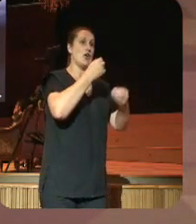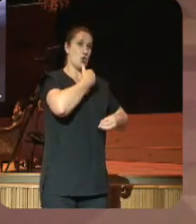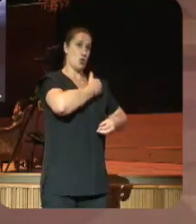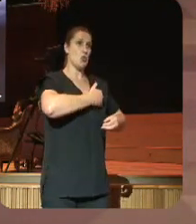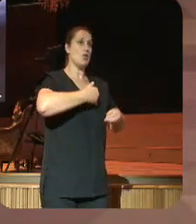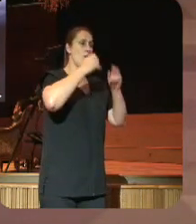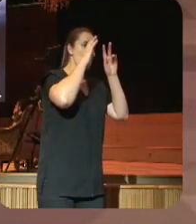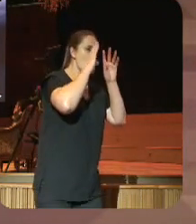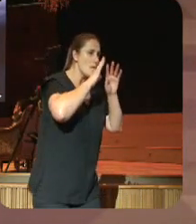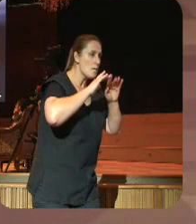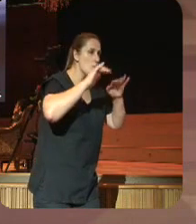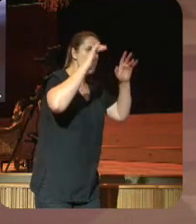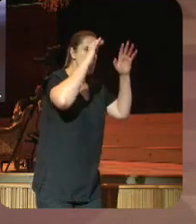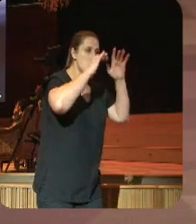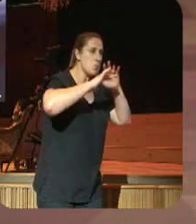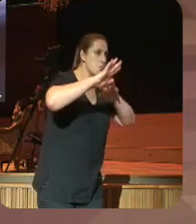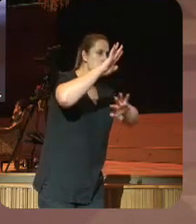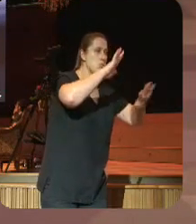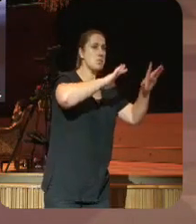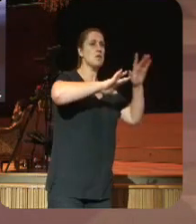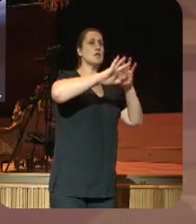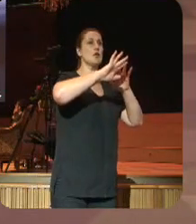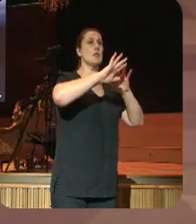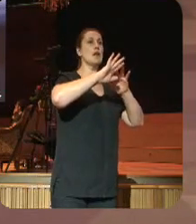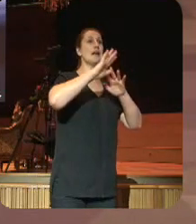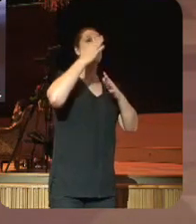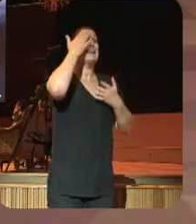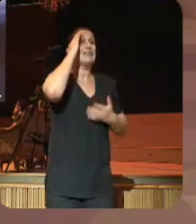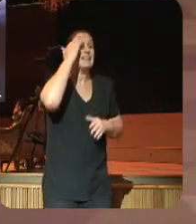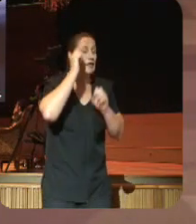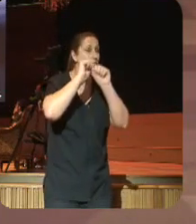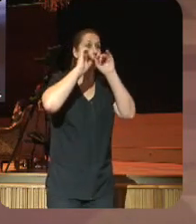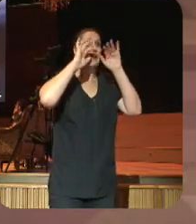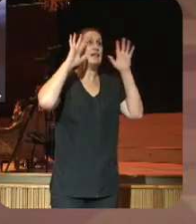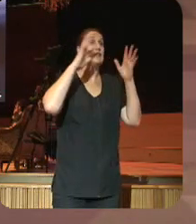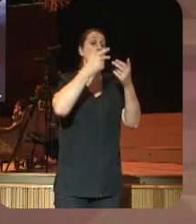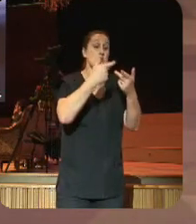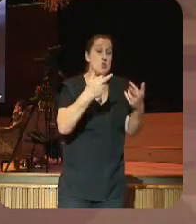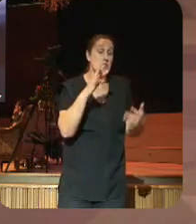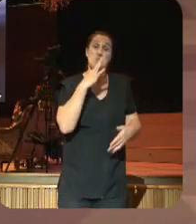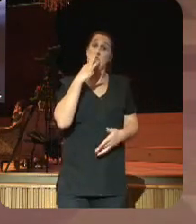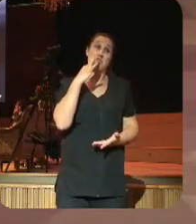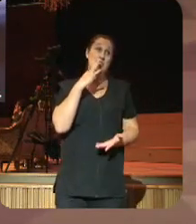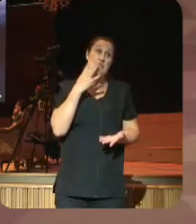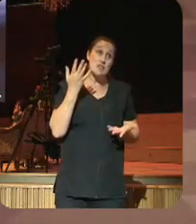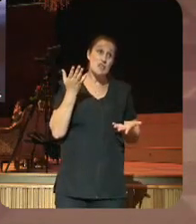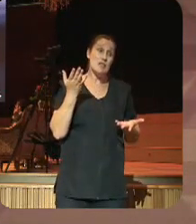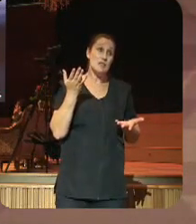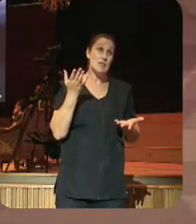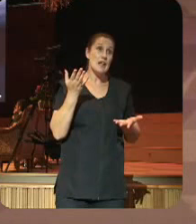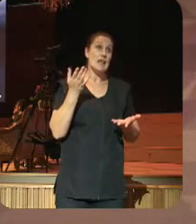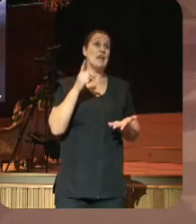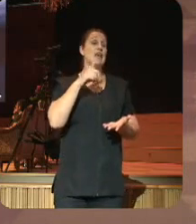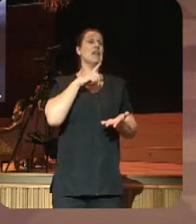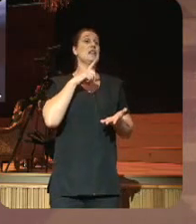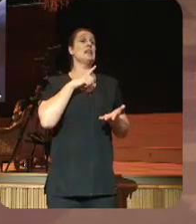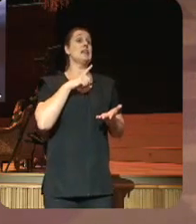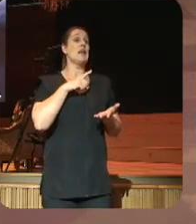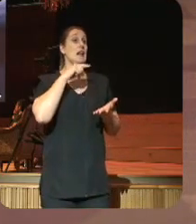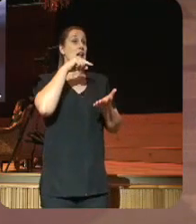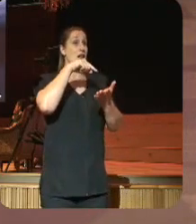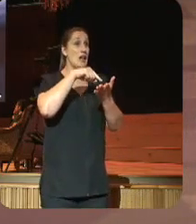Apocalipse, para ele poder compreender coisas que ele não conhecia. Então tem um texto do Apocalipse